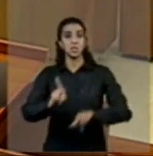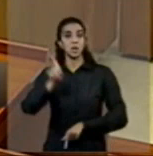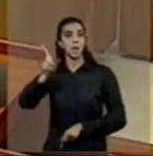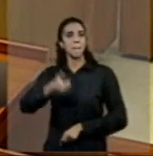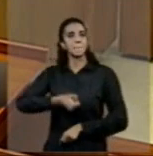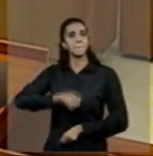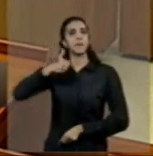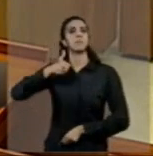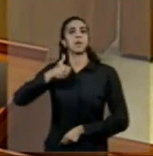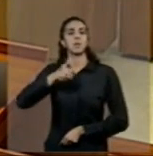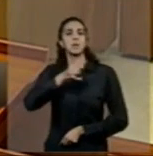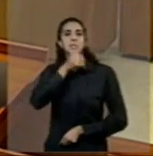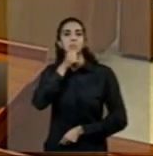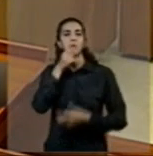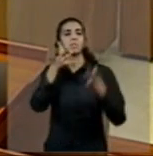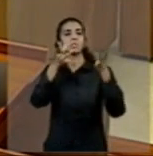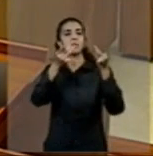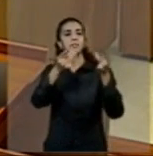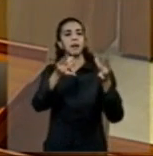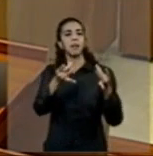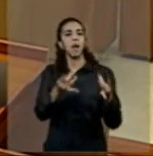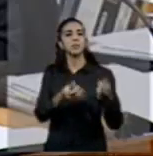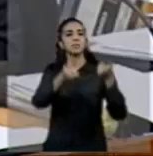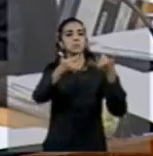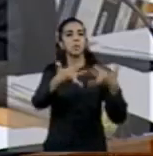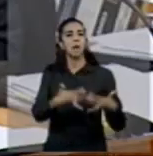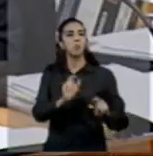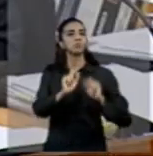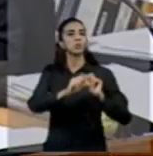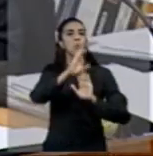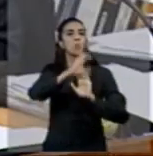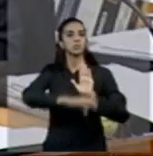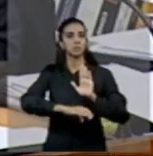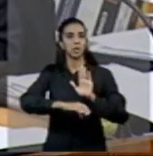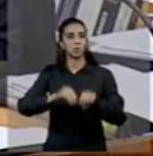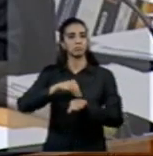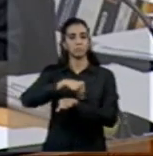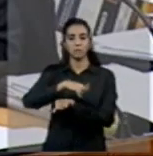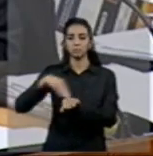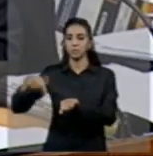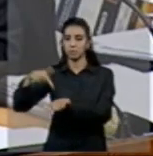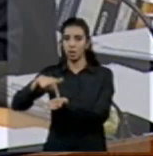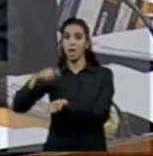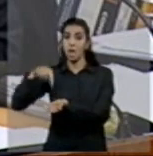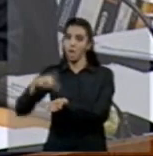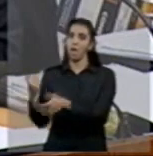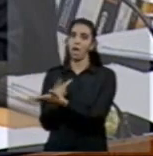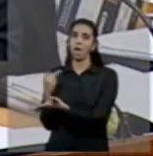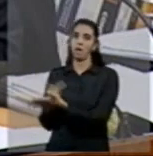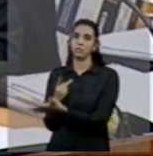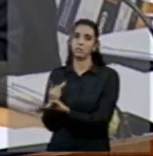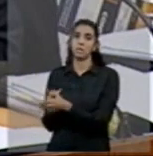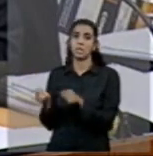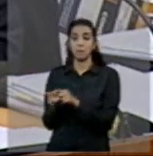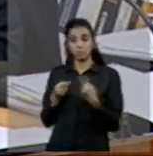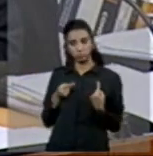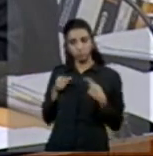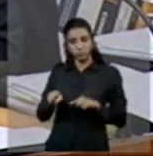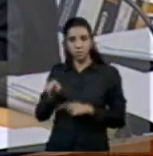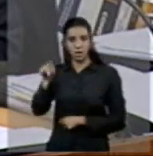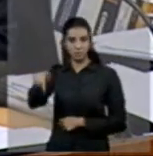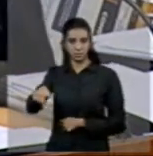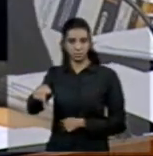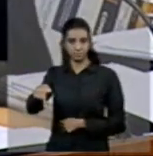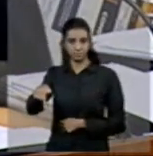pioneiro na tipificação como ilícito dessa intermediação ilícita de mão de obra, e no combate a isso,